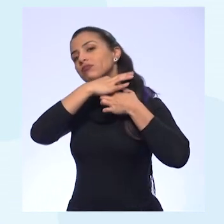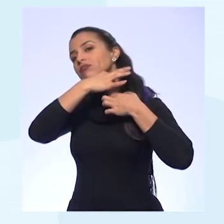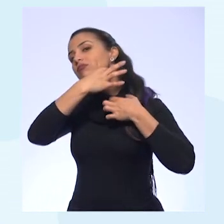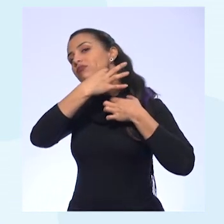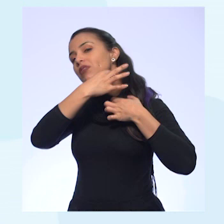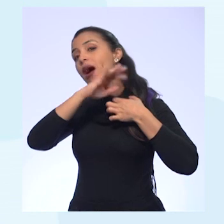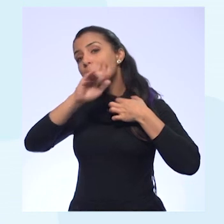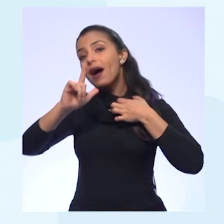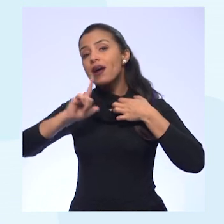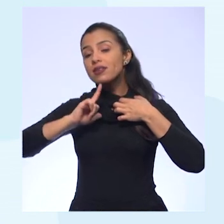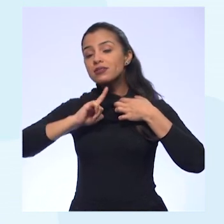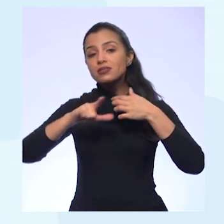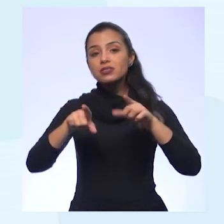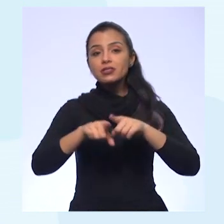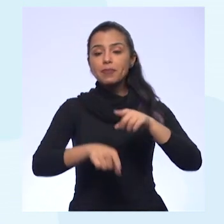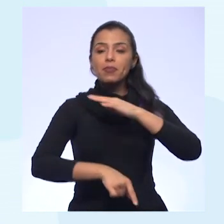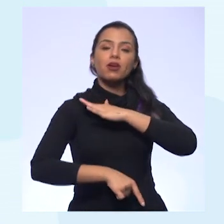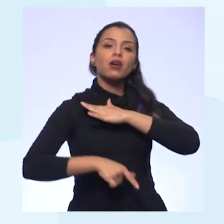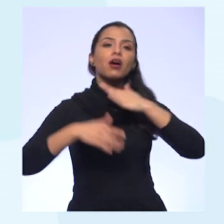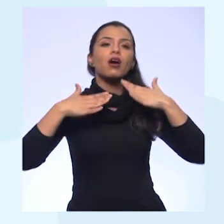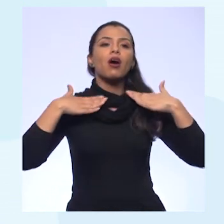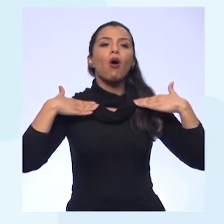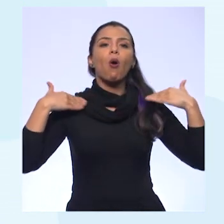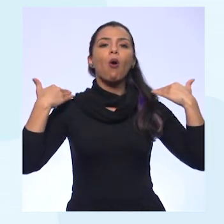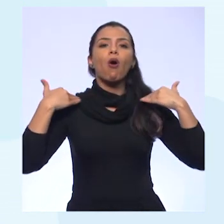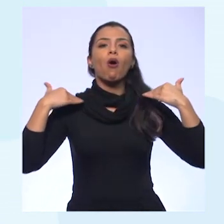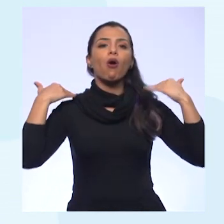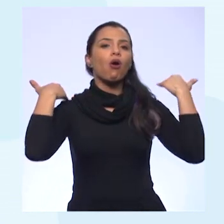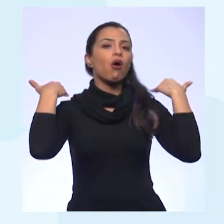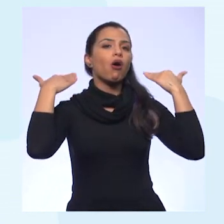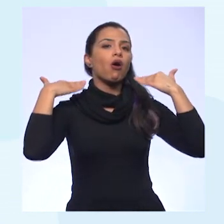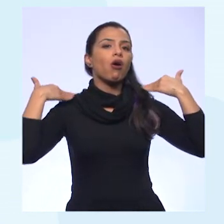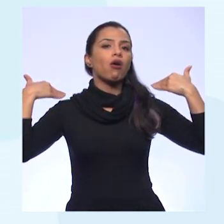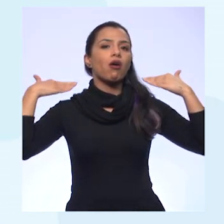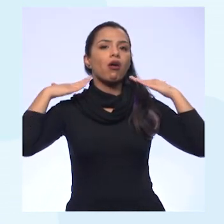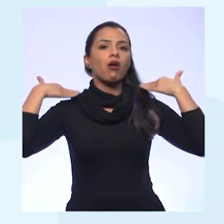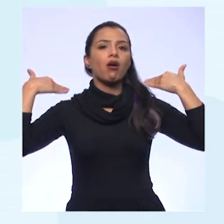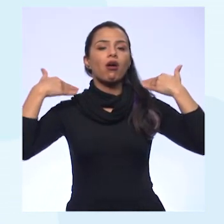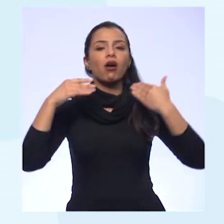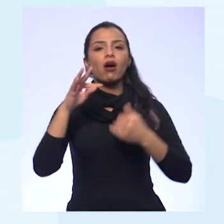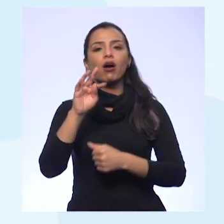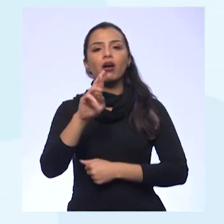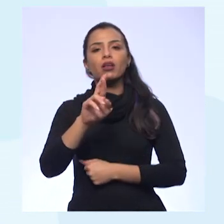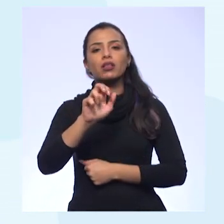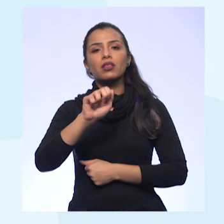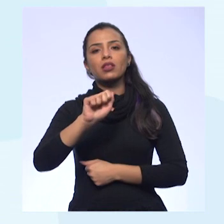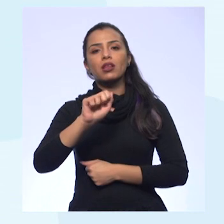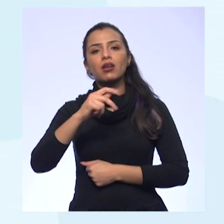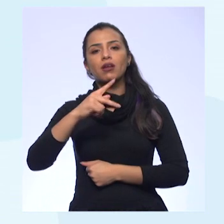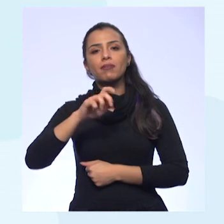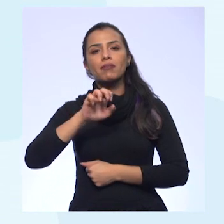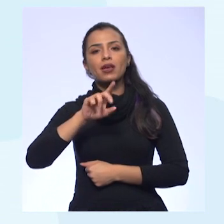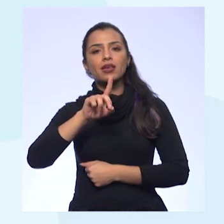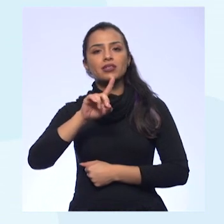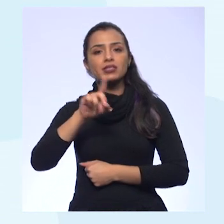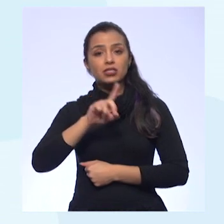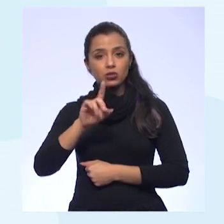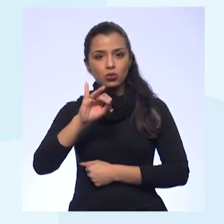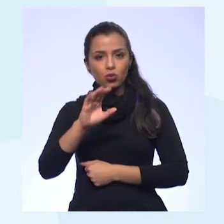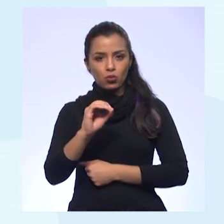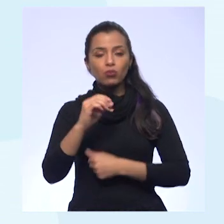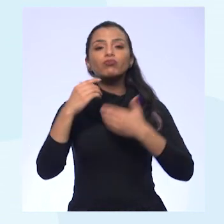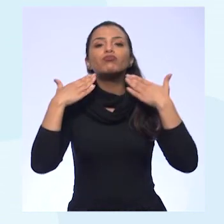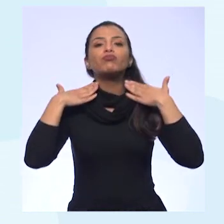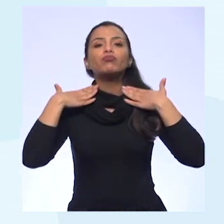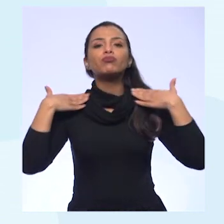parte do trapézio, enfim, esse do externo, dá para você ver outras musculaturas que estão protegidas. Esse músculo é